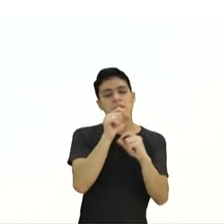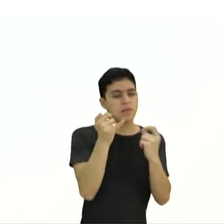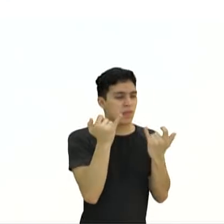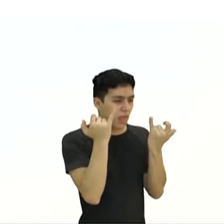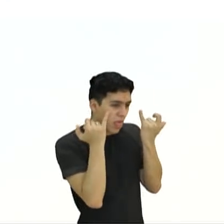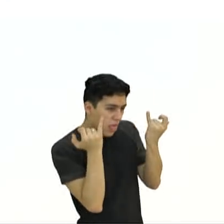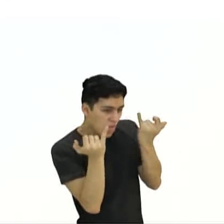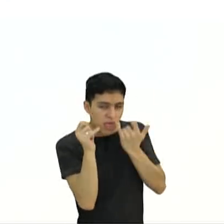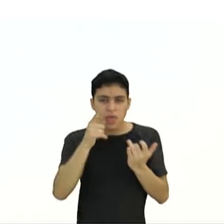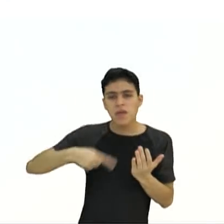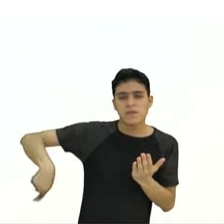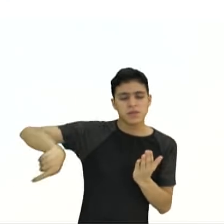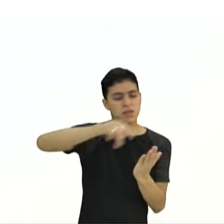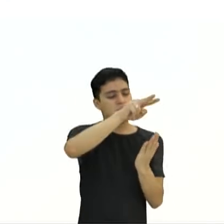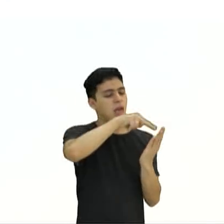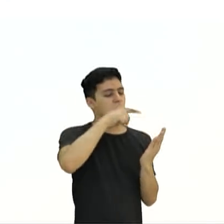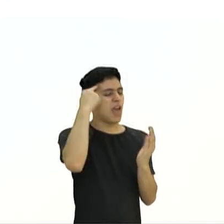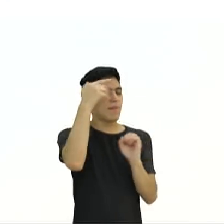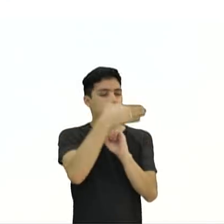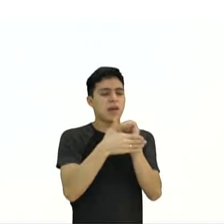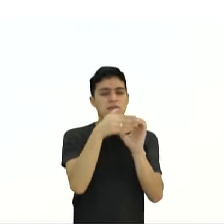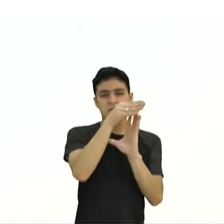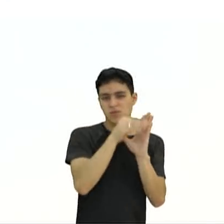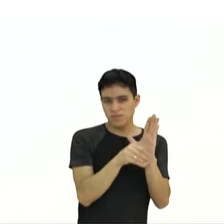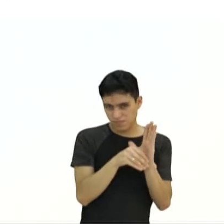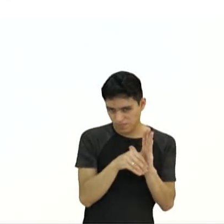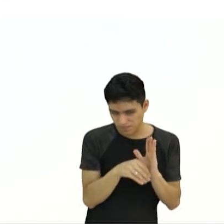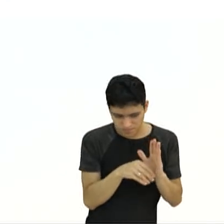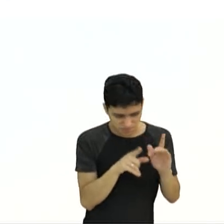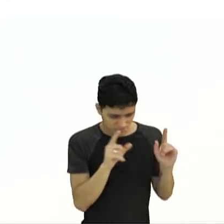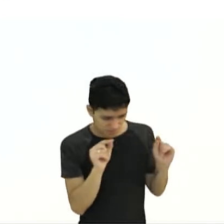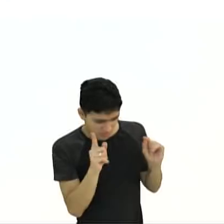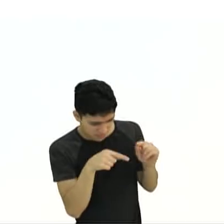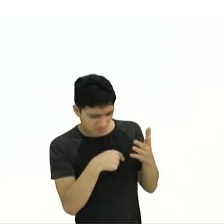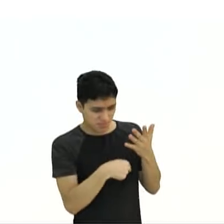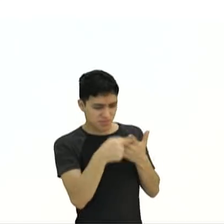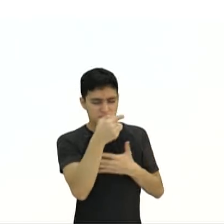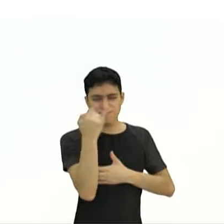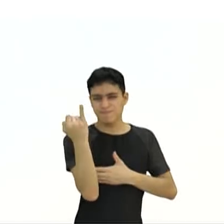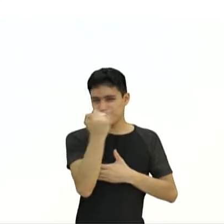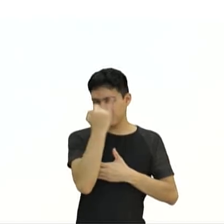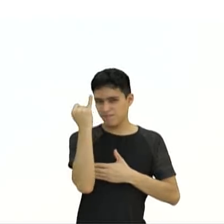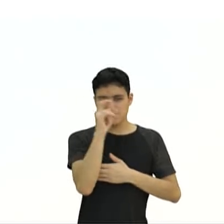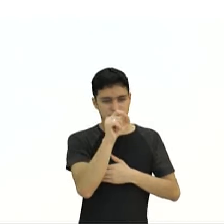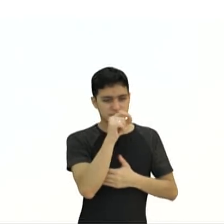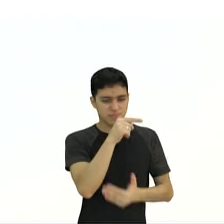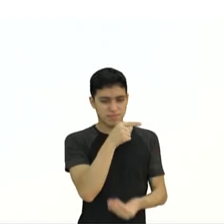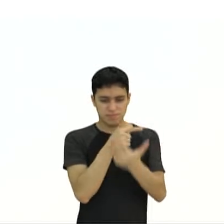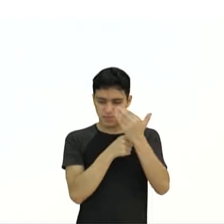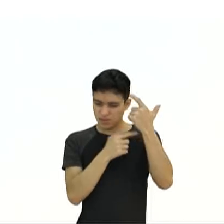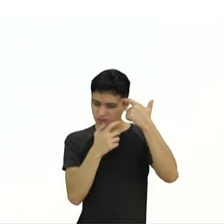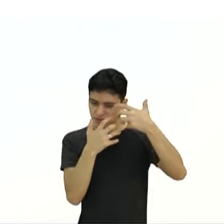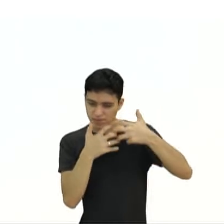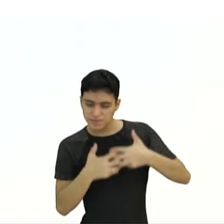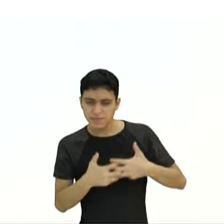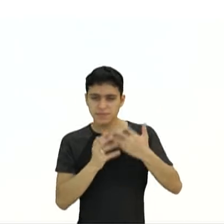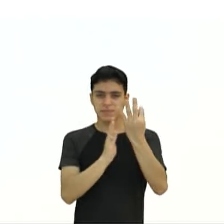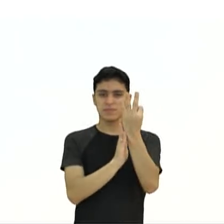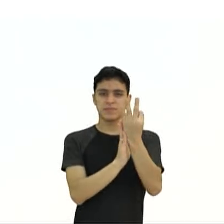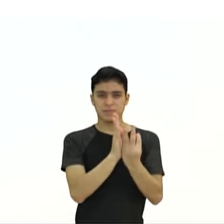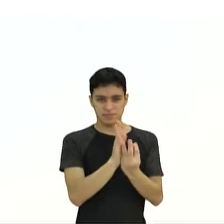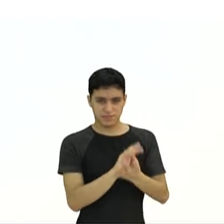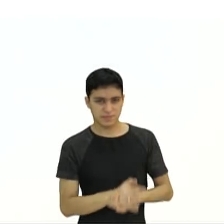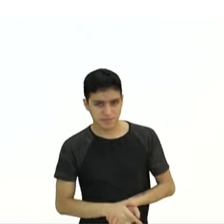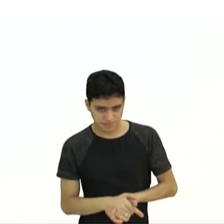ao leitor informação básica sobre o conteúdo. Trata-se de um elemento fundamental para a funcionalidade do texto